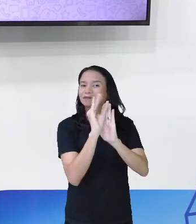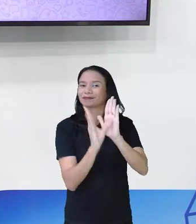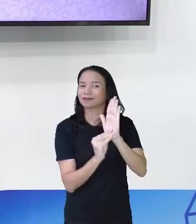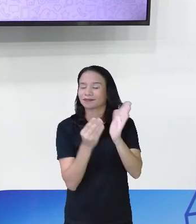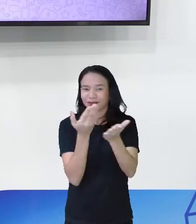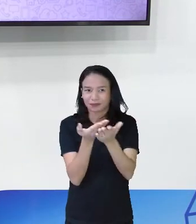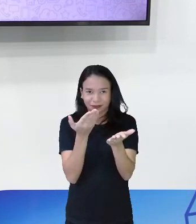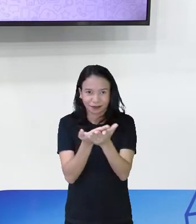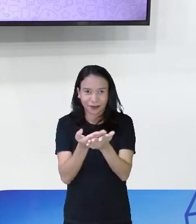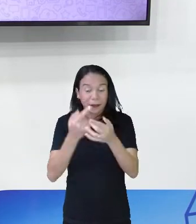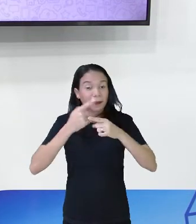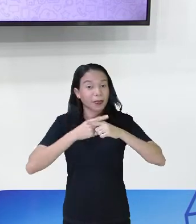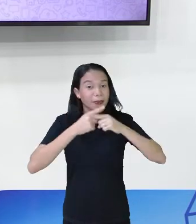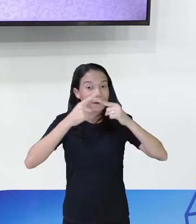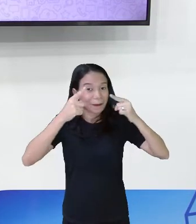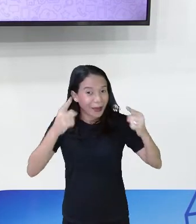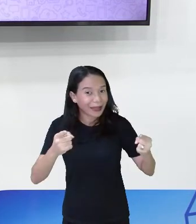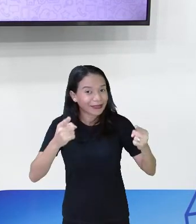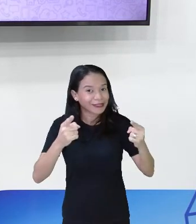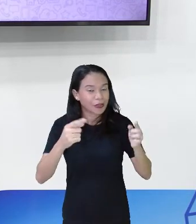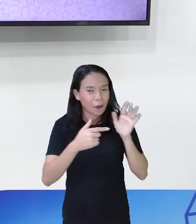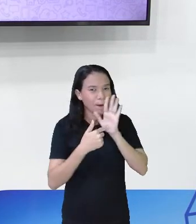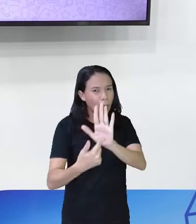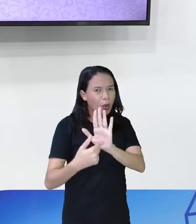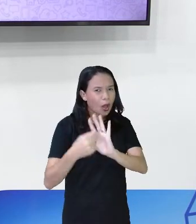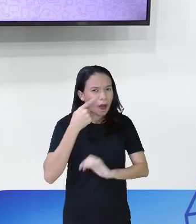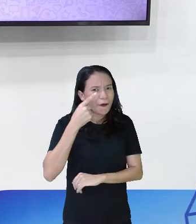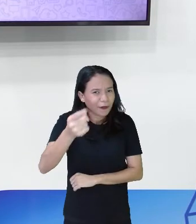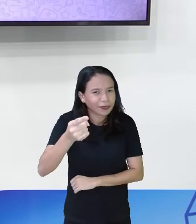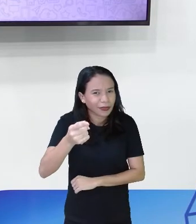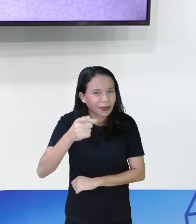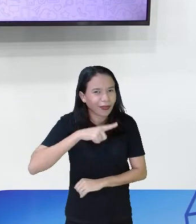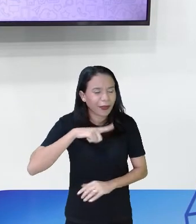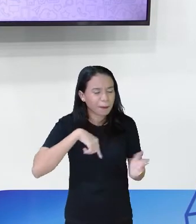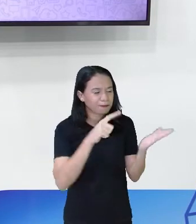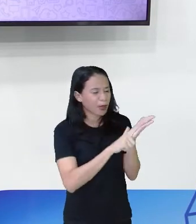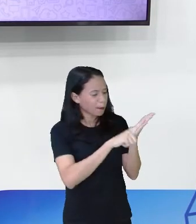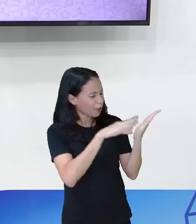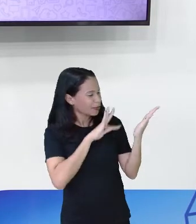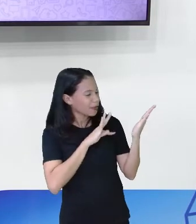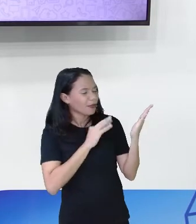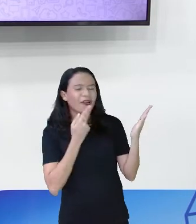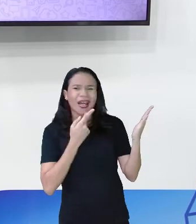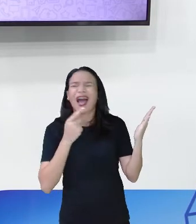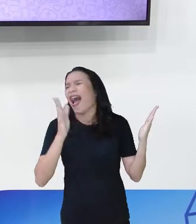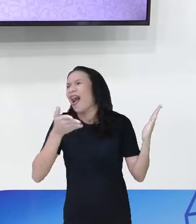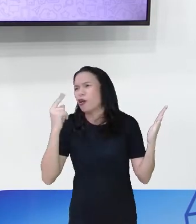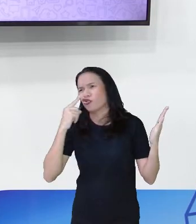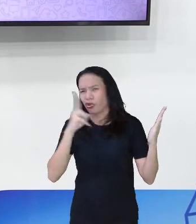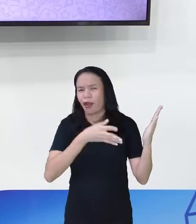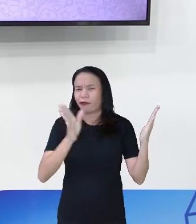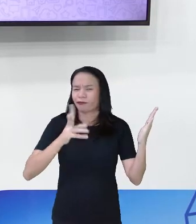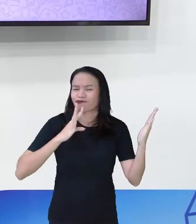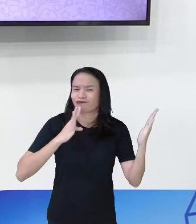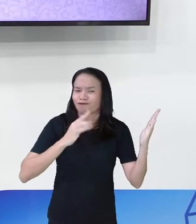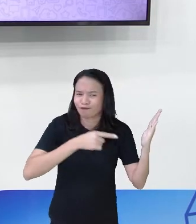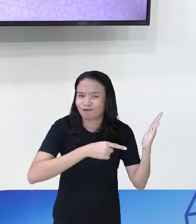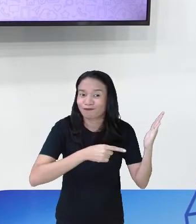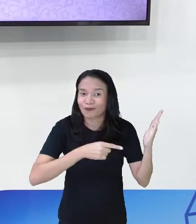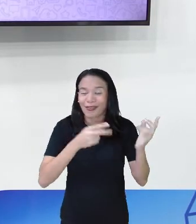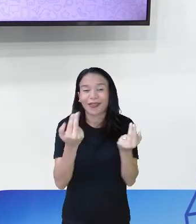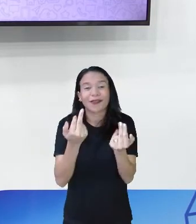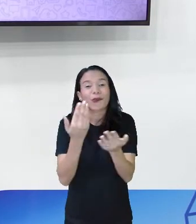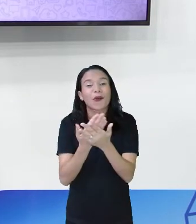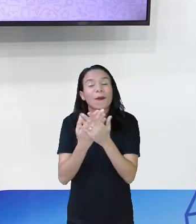conteúdo, mas quando eu te mostrar uma ficha técnica, você vai dizer, eu já vi isso em muitos lugares. É como eu disse na